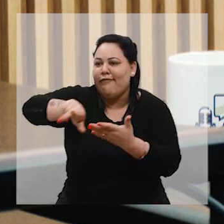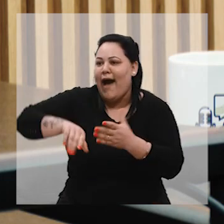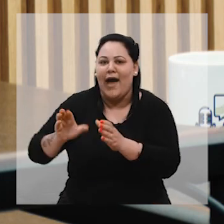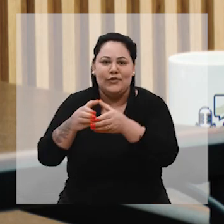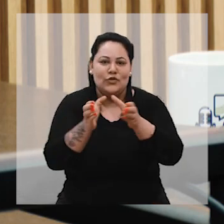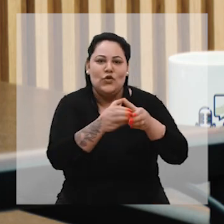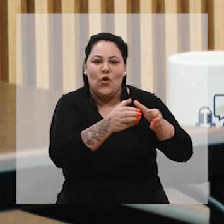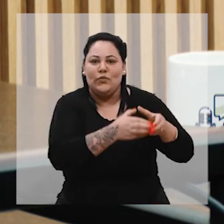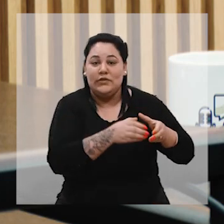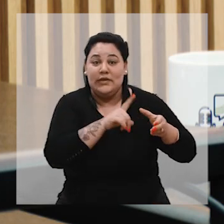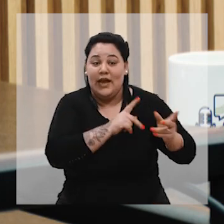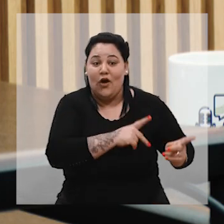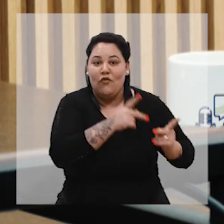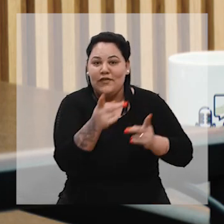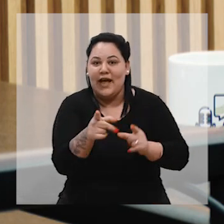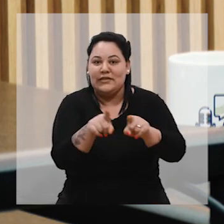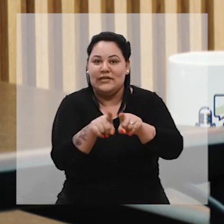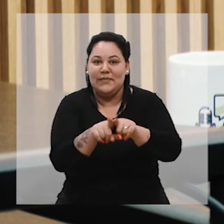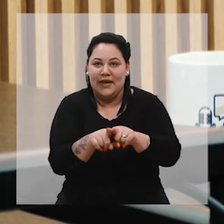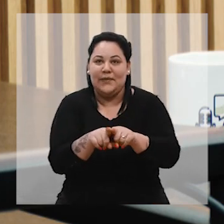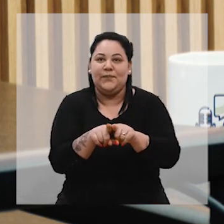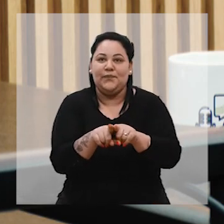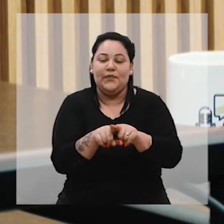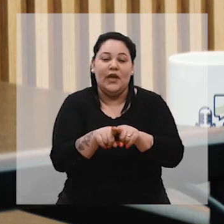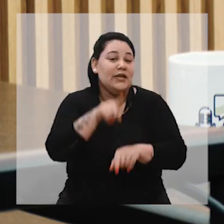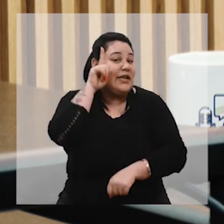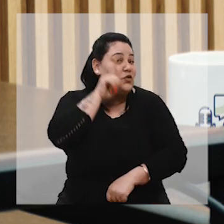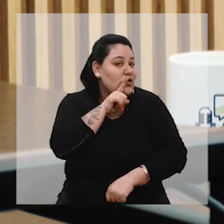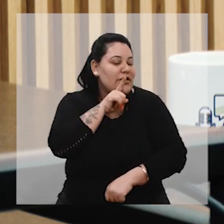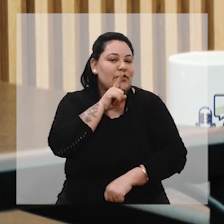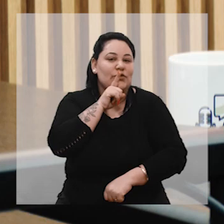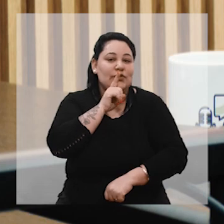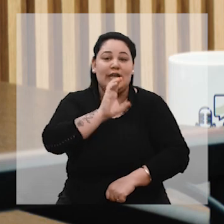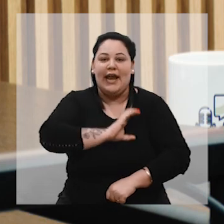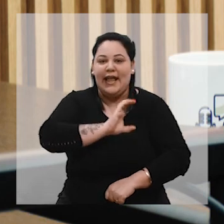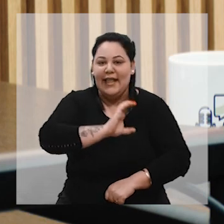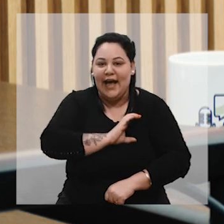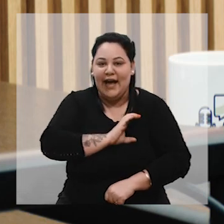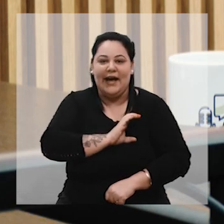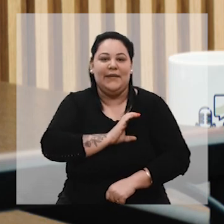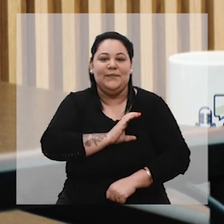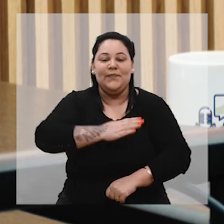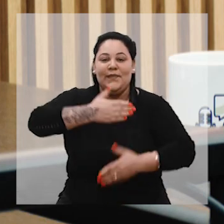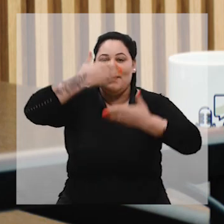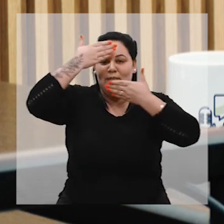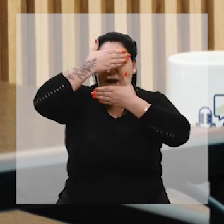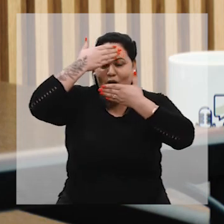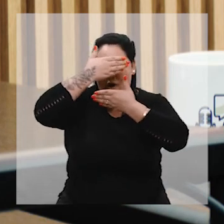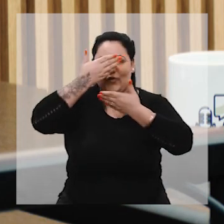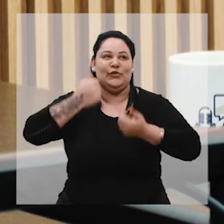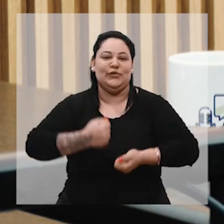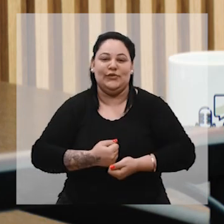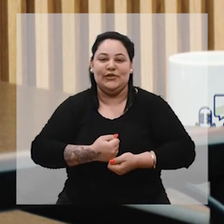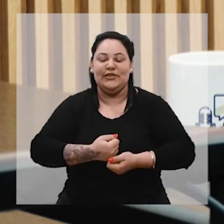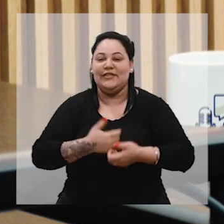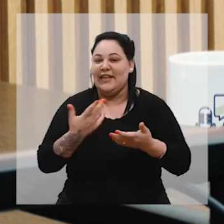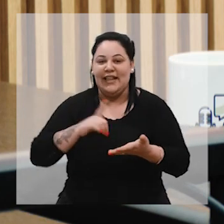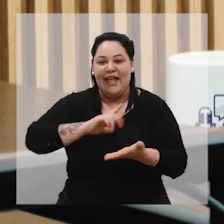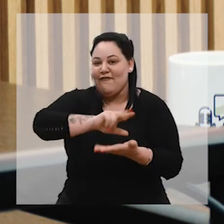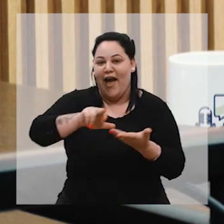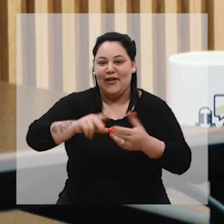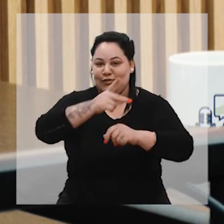Peru, tem muita seleção. Tem seleções convidadas também, que são a seleção dos Estados Unidos, Canadá,